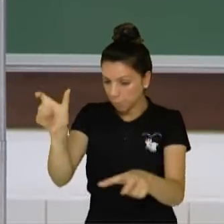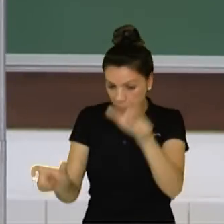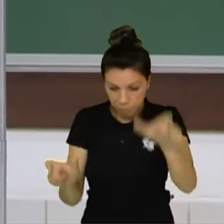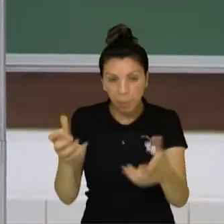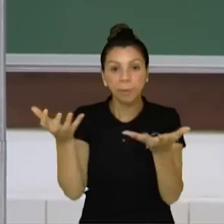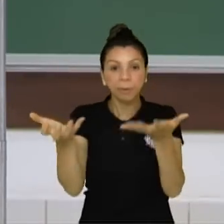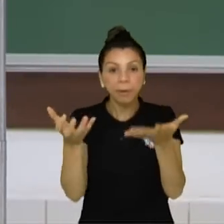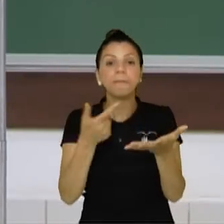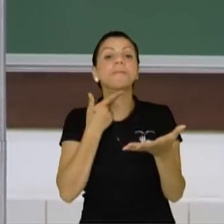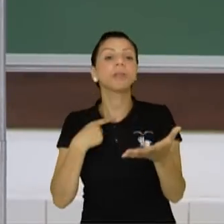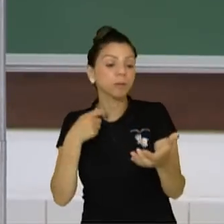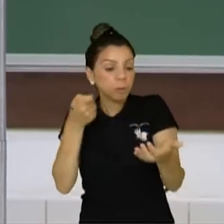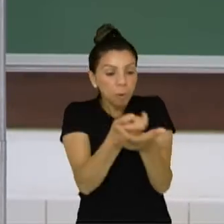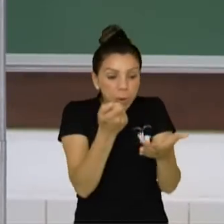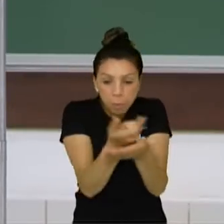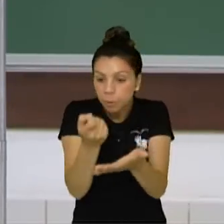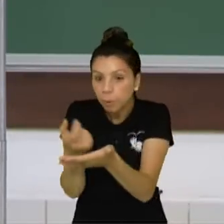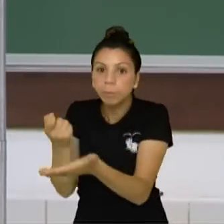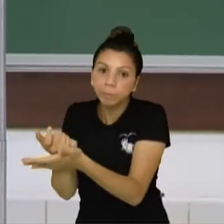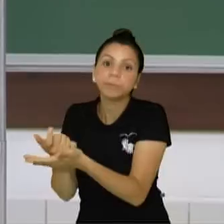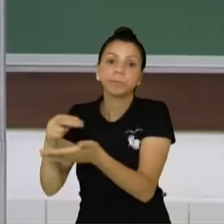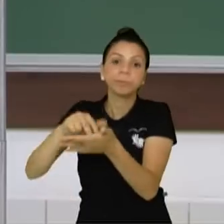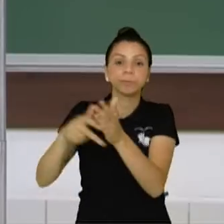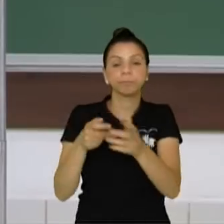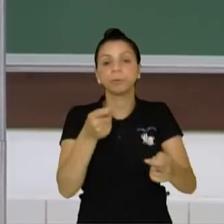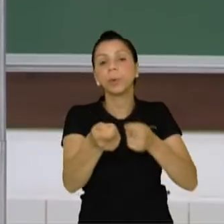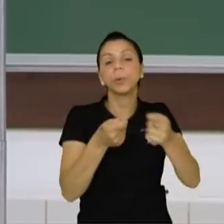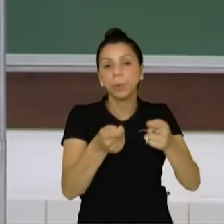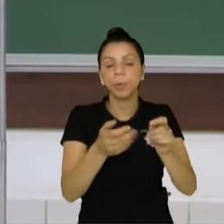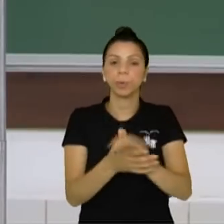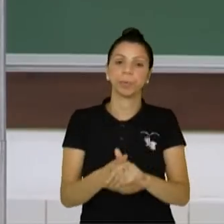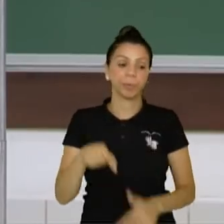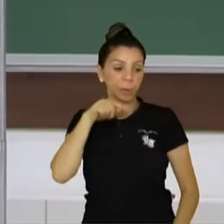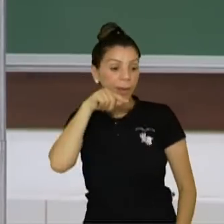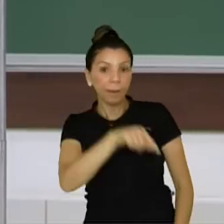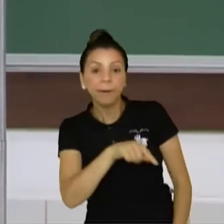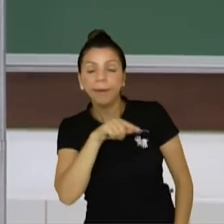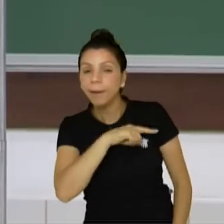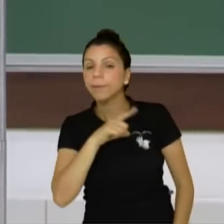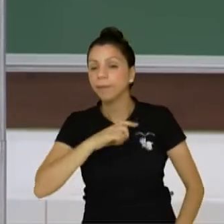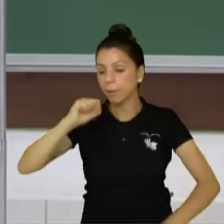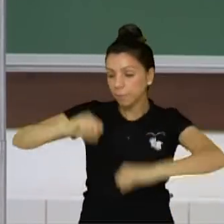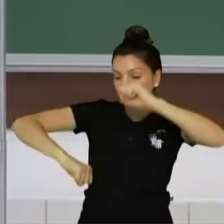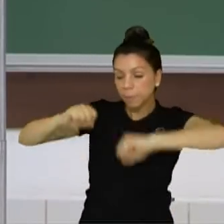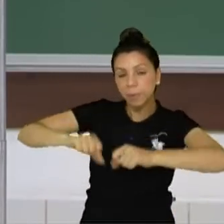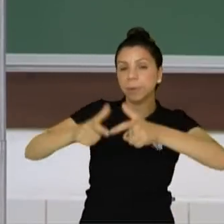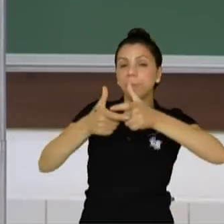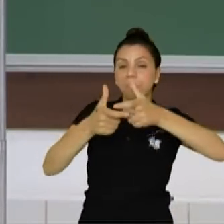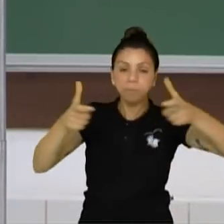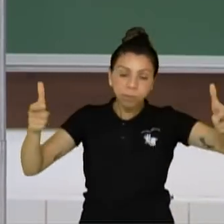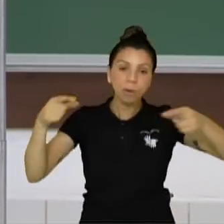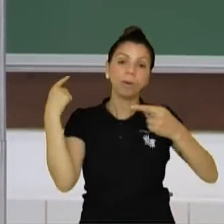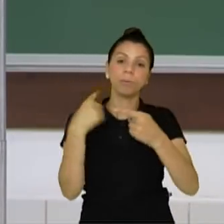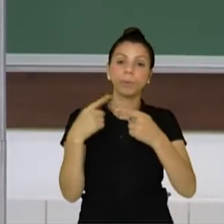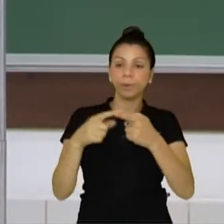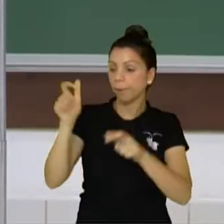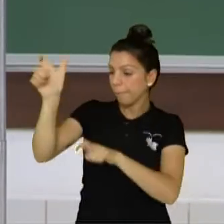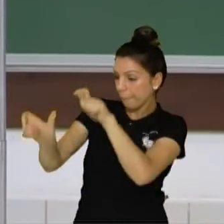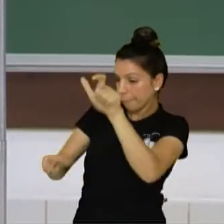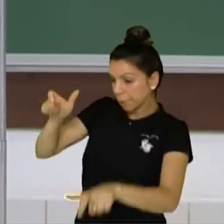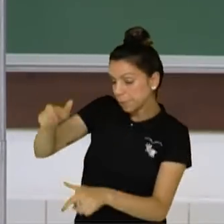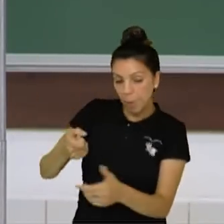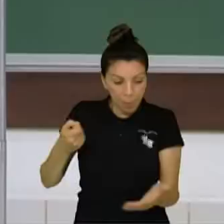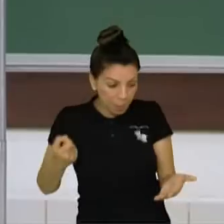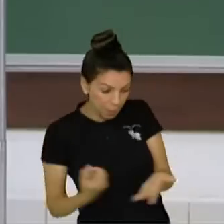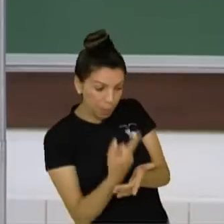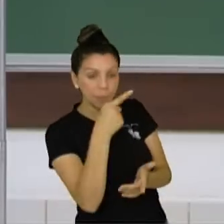da aula, ele e outros industriais tiveram indústrias gigantescas. Por quê? Porque muita gente comprava o